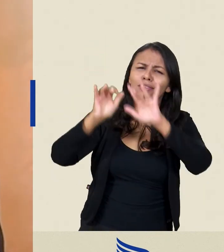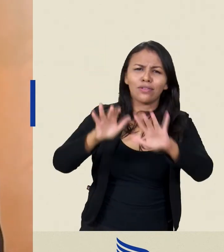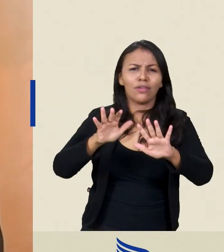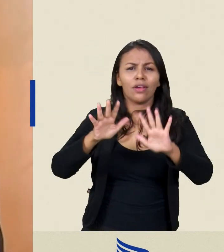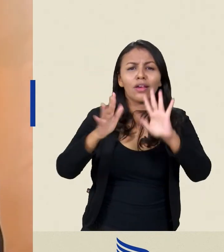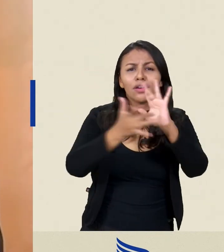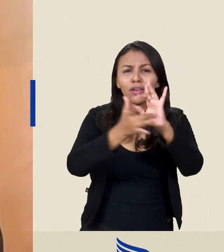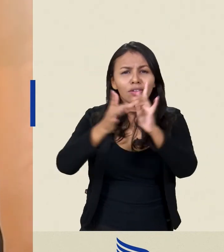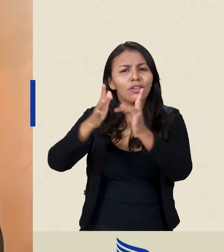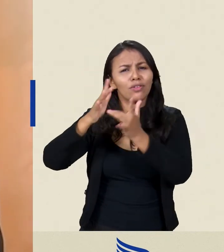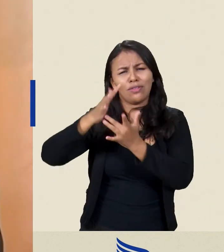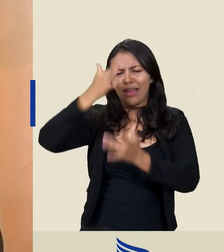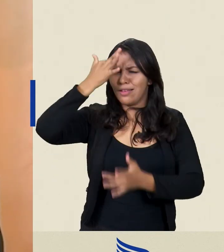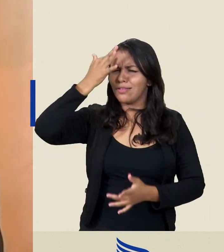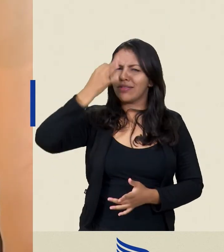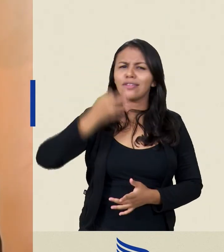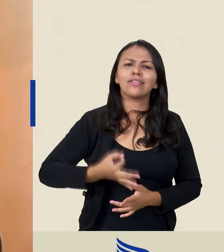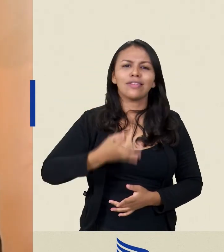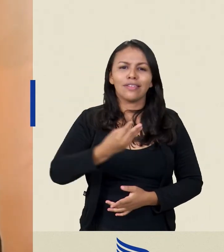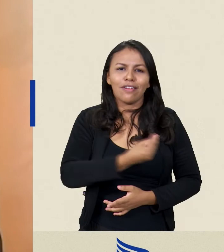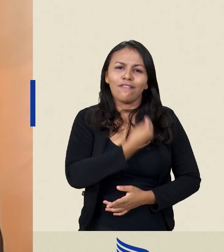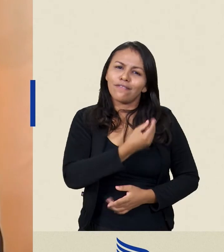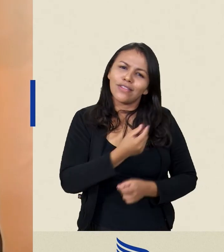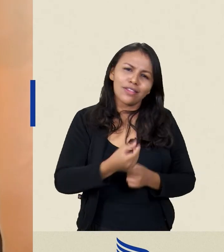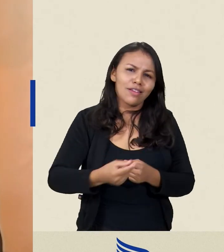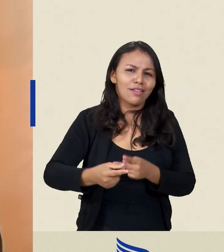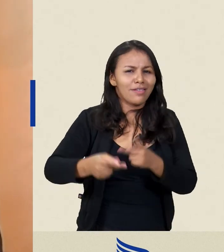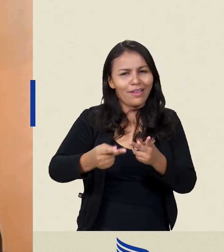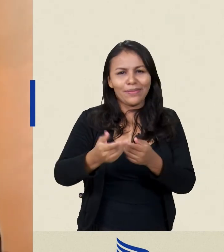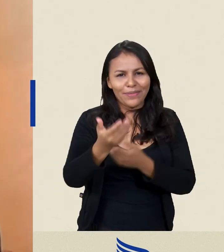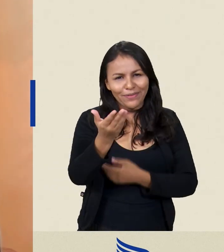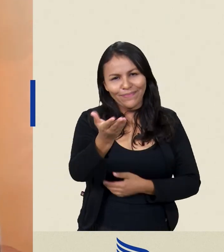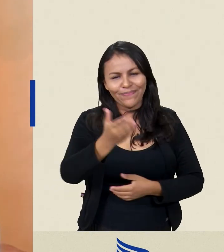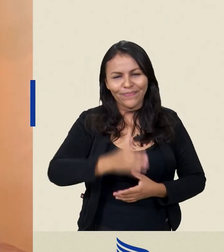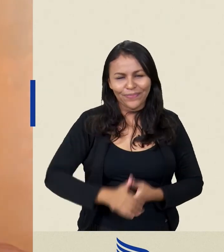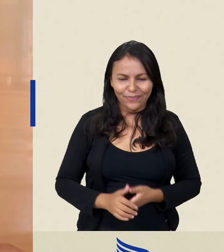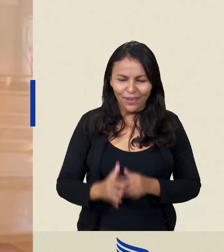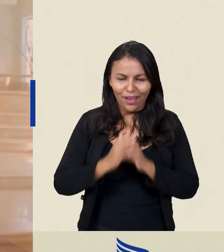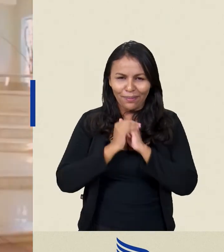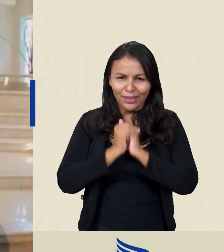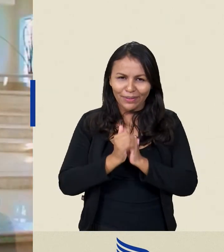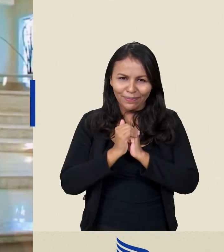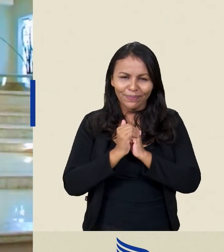seja a certeza de vida eterna para você. Amém.